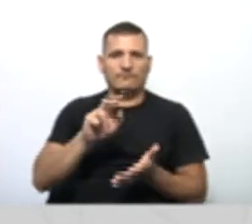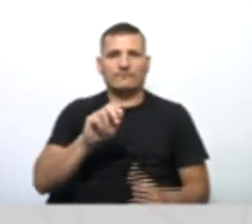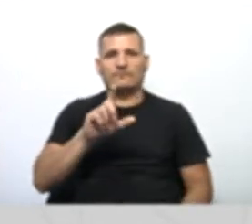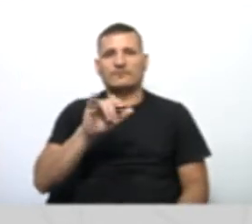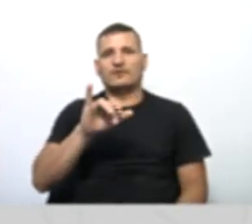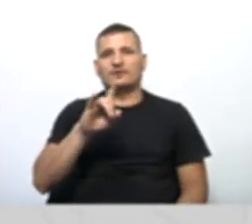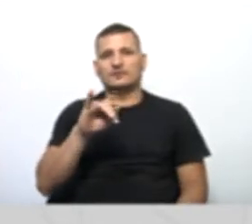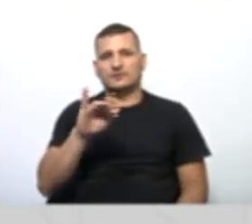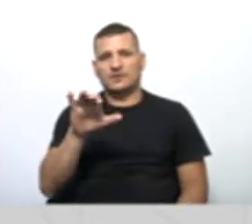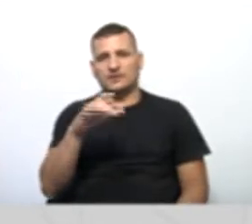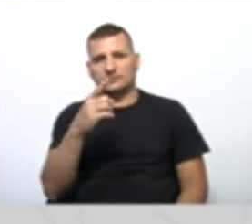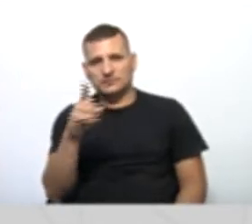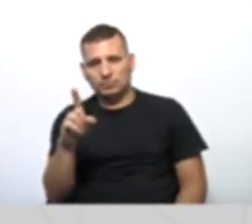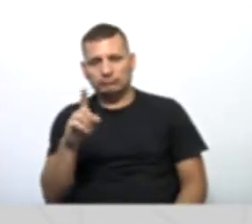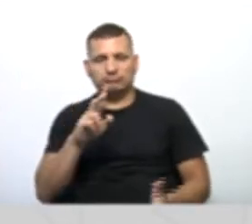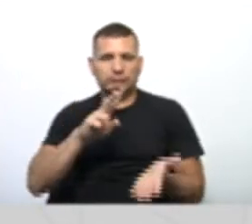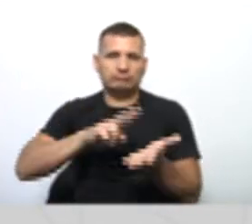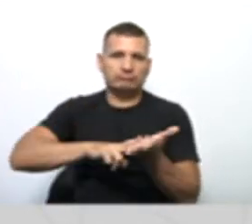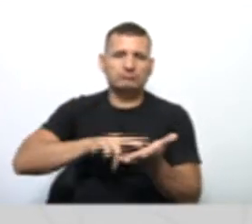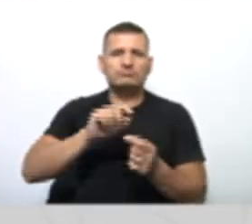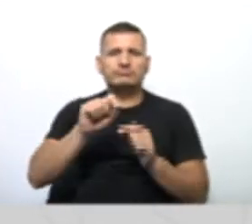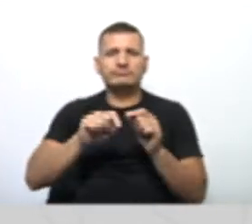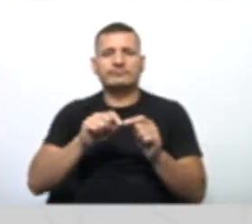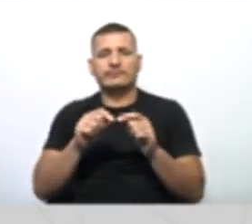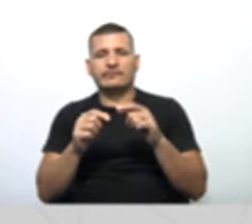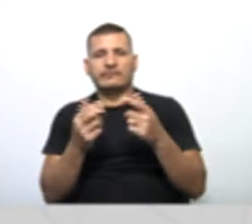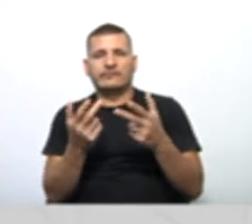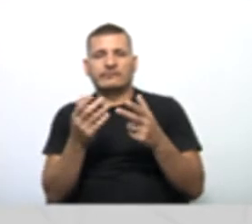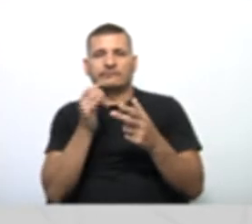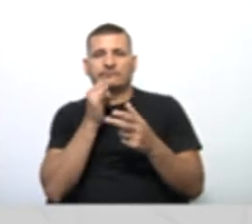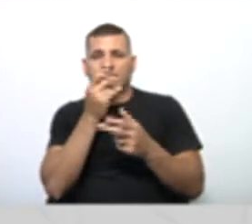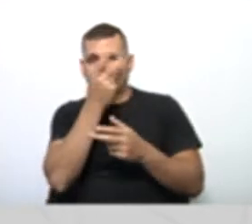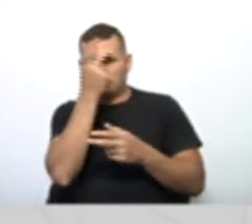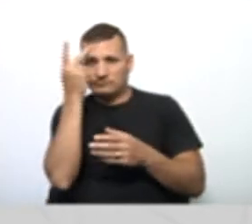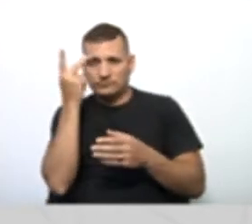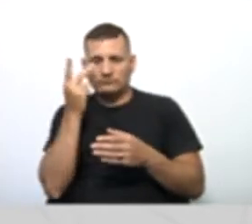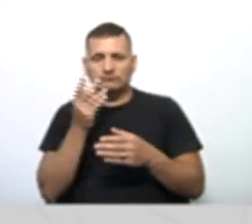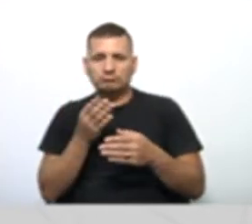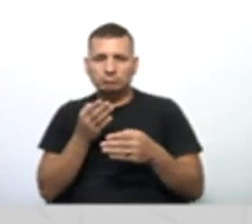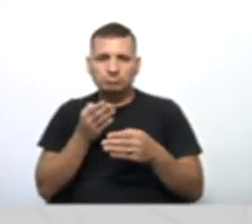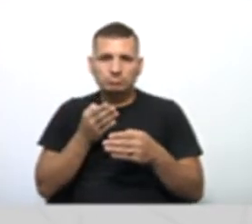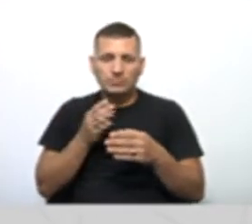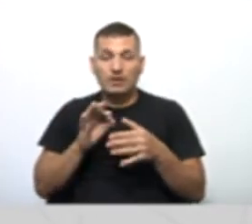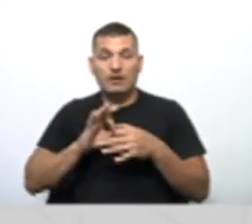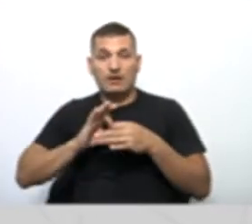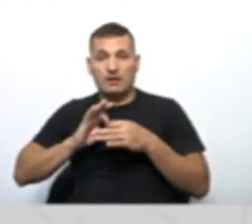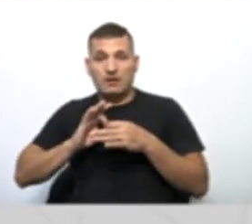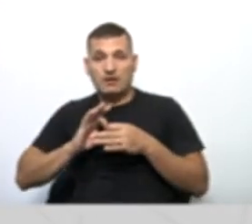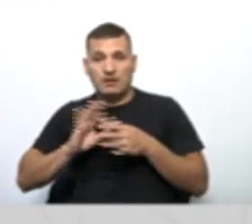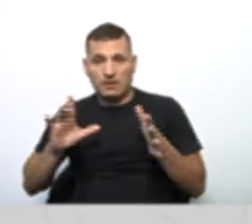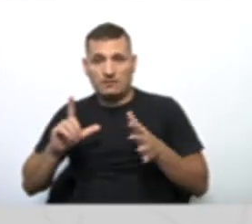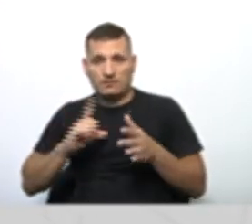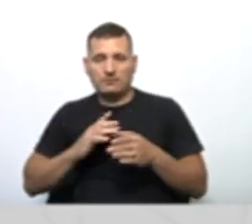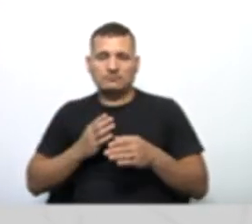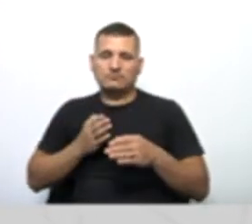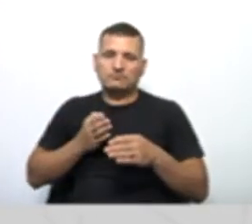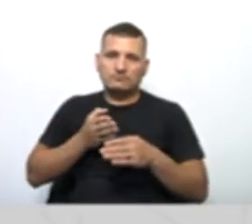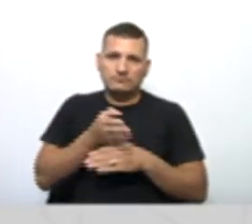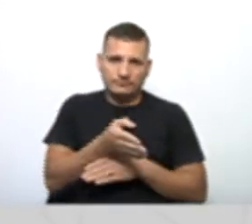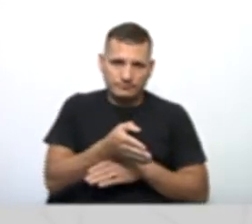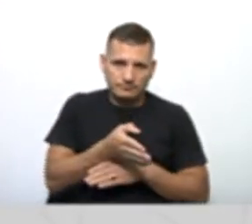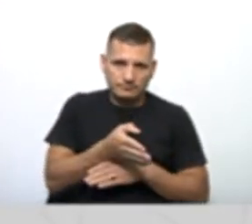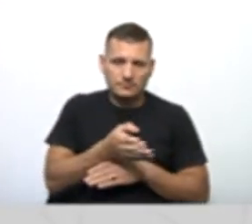apenas autorizados ou autorizadas, né, tenham acesso às informações disponibilizadas em dispositivos